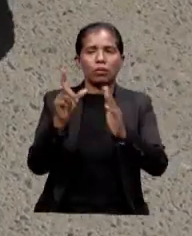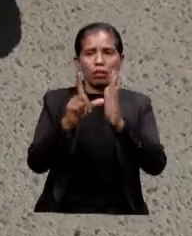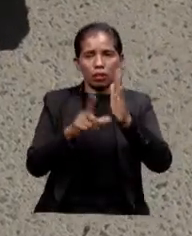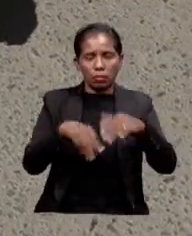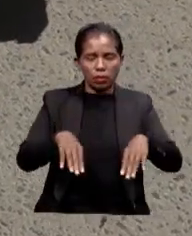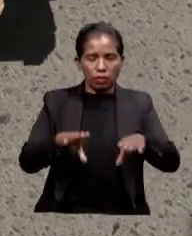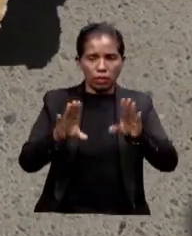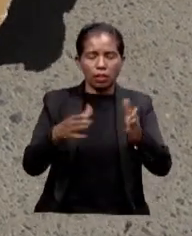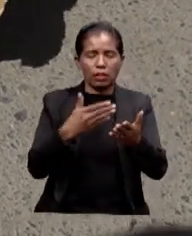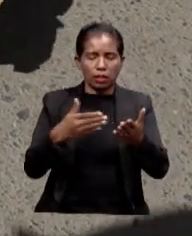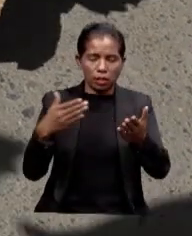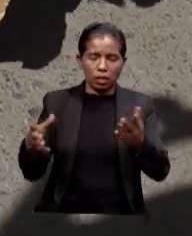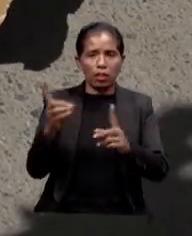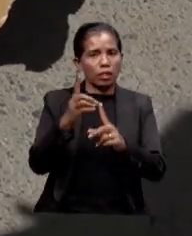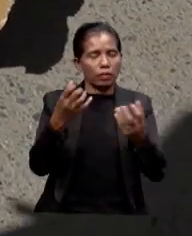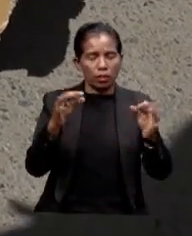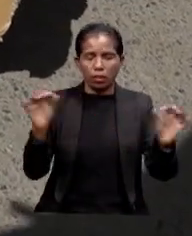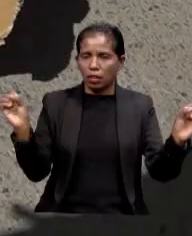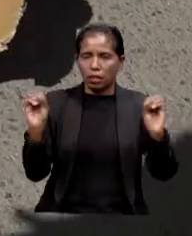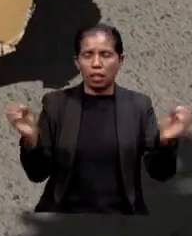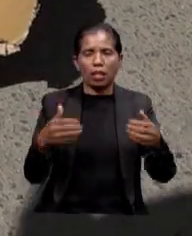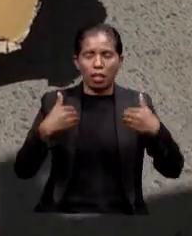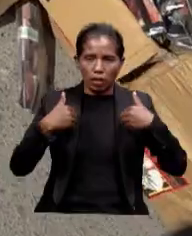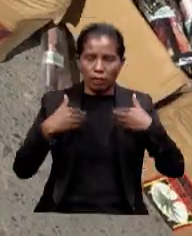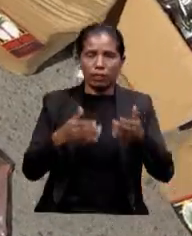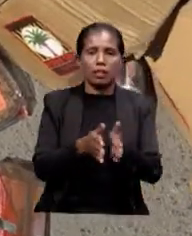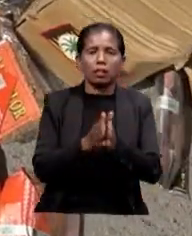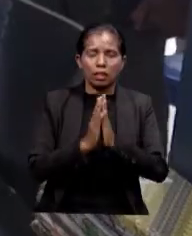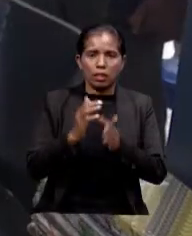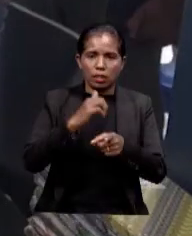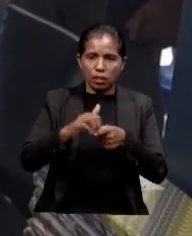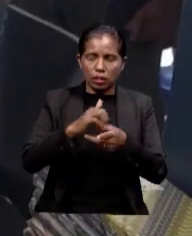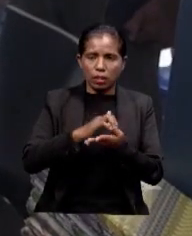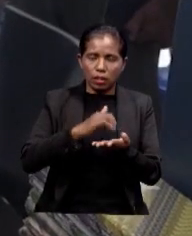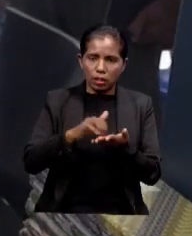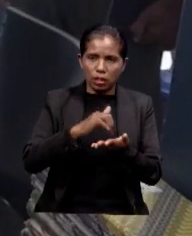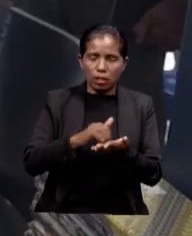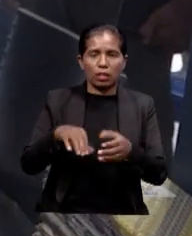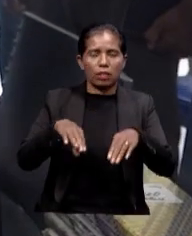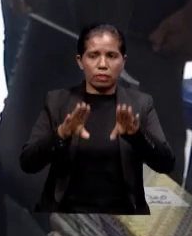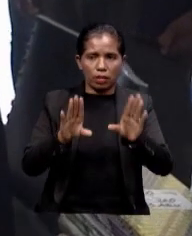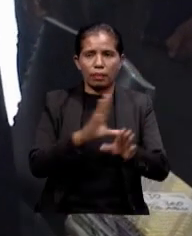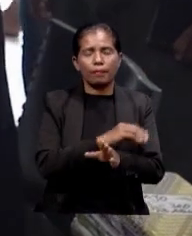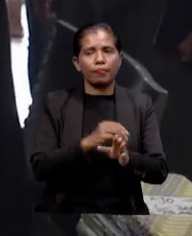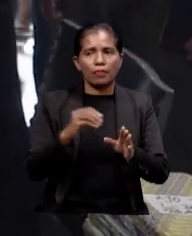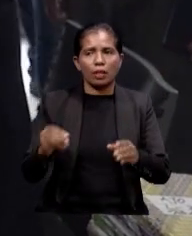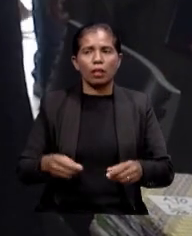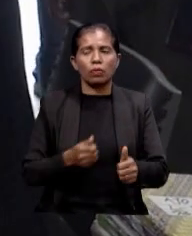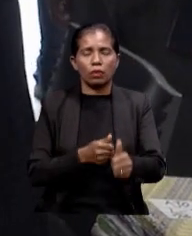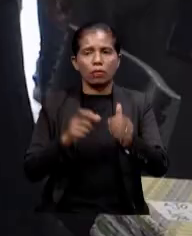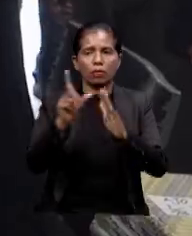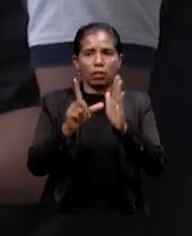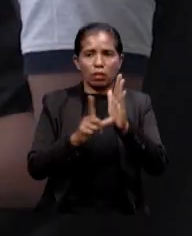produto lhe prazo, não lhe ia licença comércio. Nune, a IFES aplica sanção infrator Sira, tuir lei